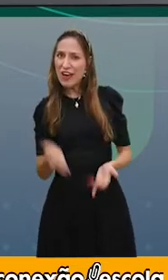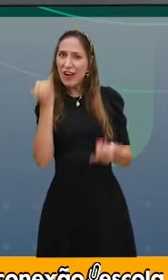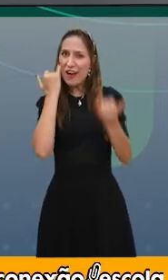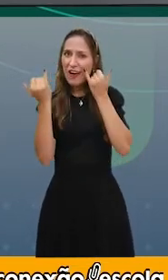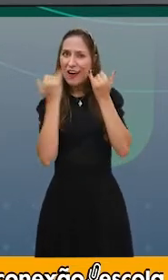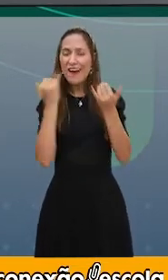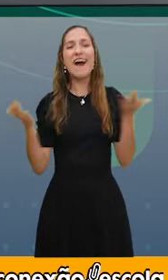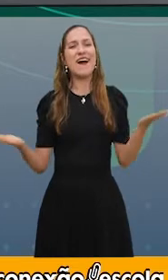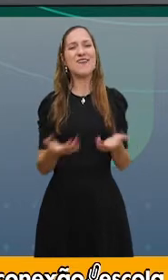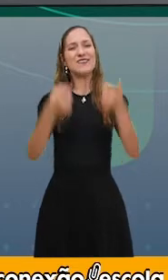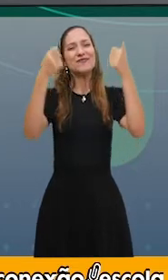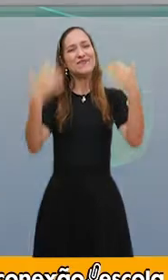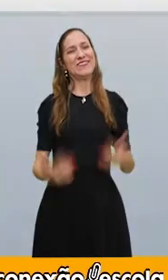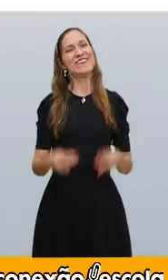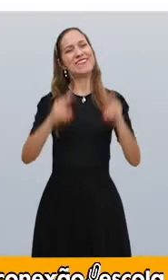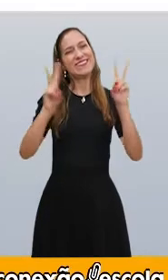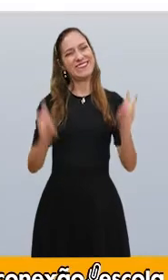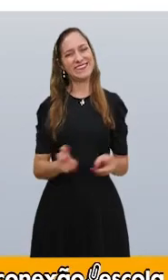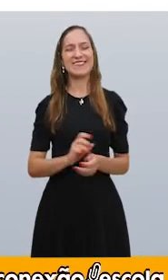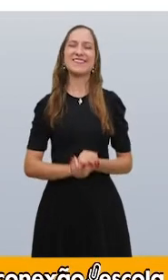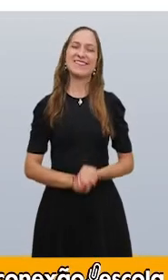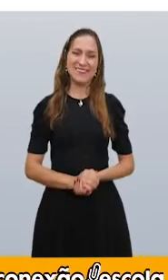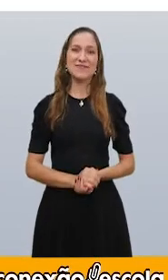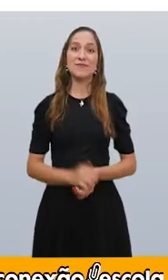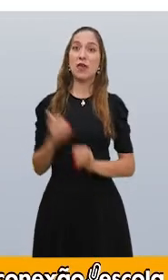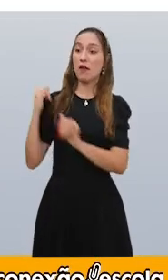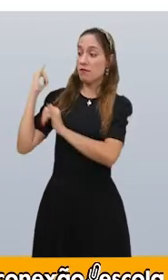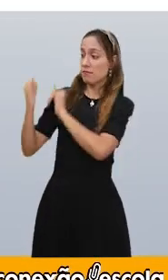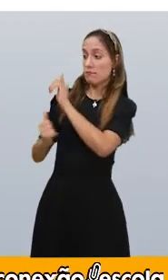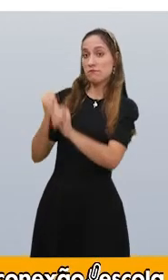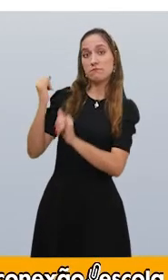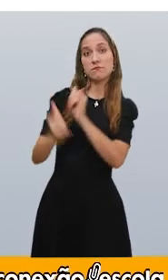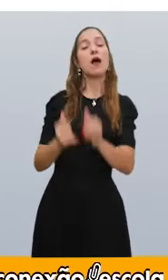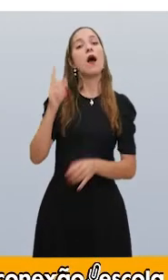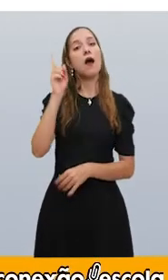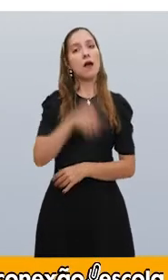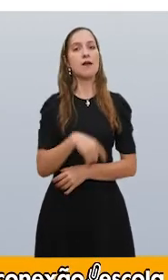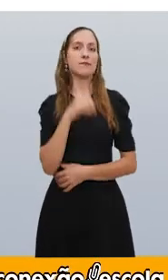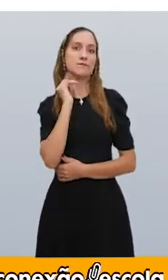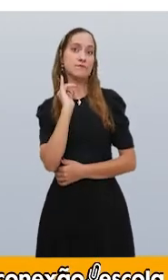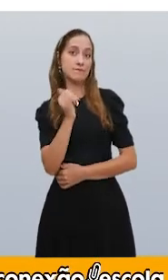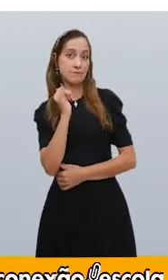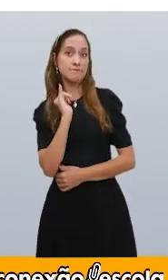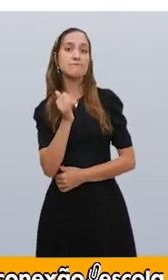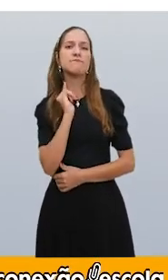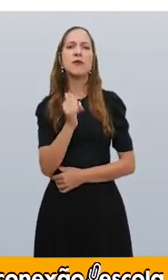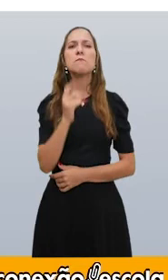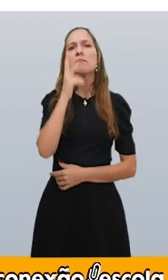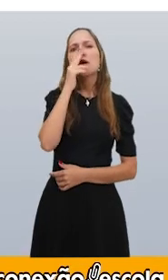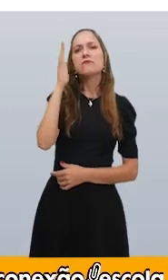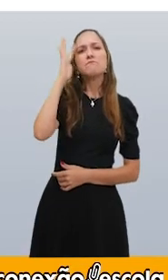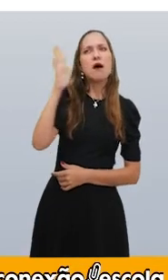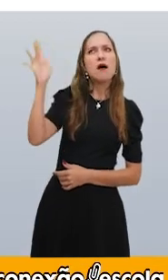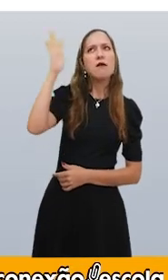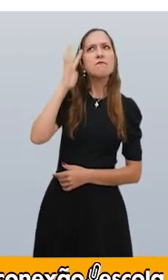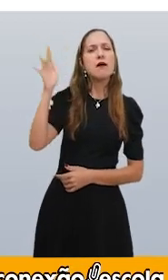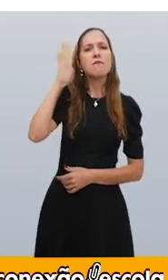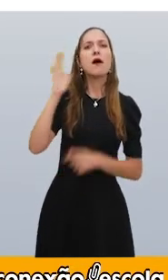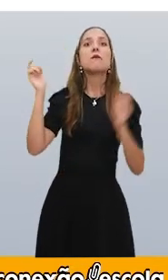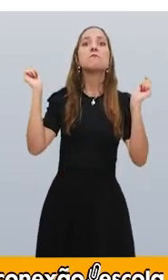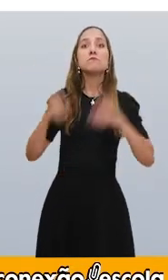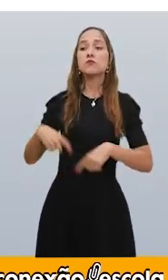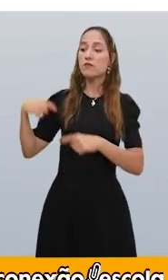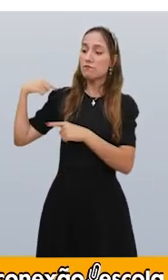esse assunto. A lenda é uma narrativa fantasiosa transmitida